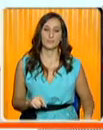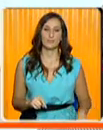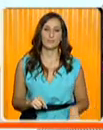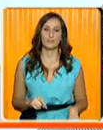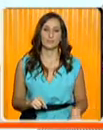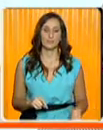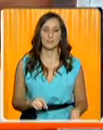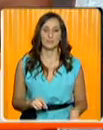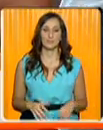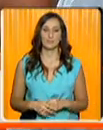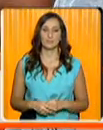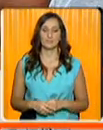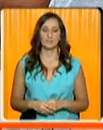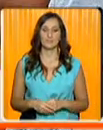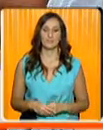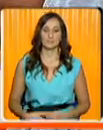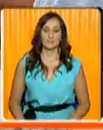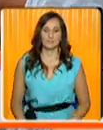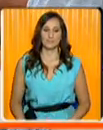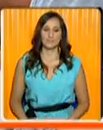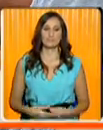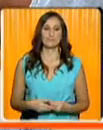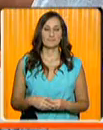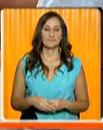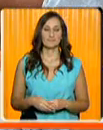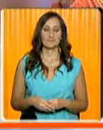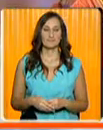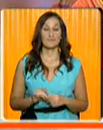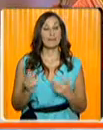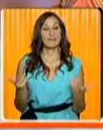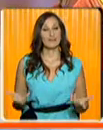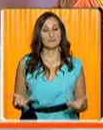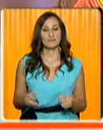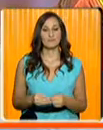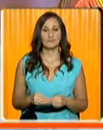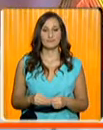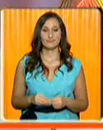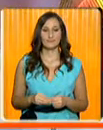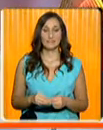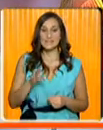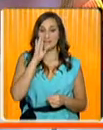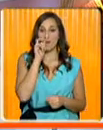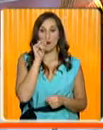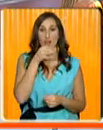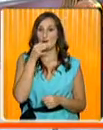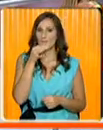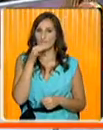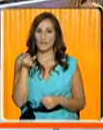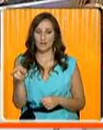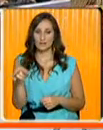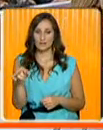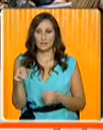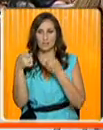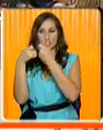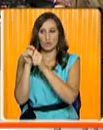elefante. Cresce o monstro. É verdade, são curiosas. Cresce o monstro. E portanto, não. Porque se eles não falam, é do género: o que é que ele